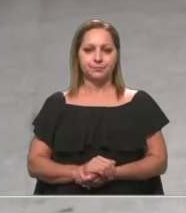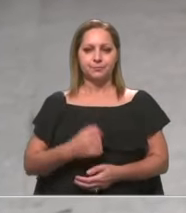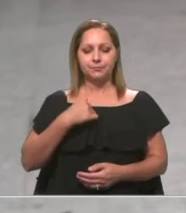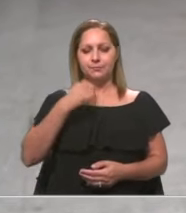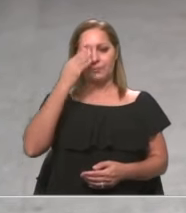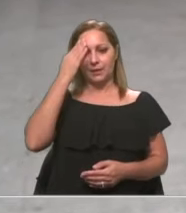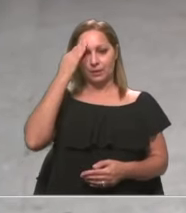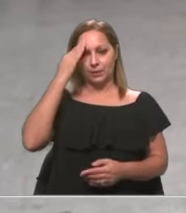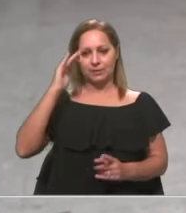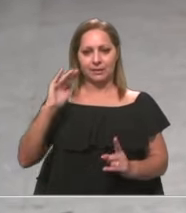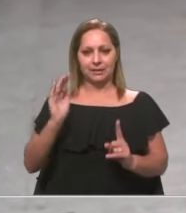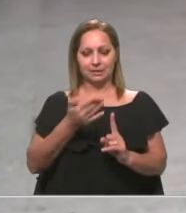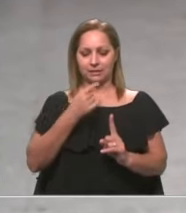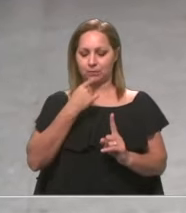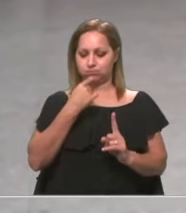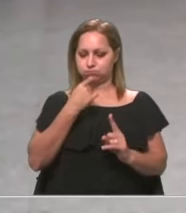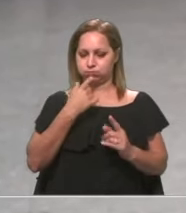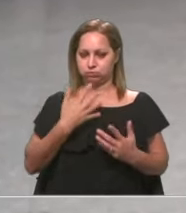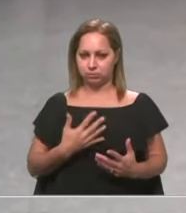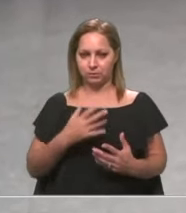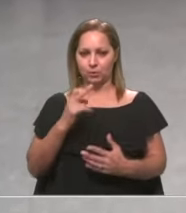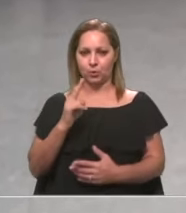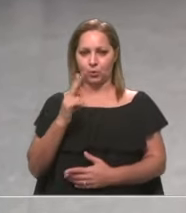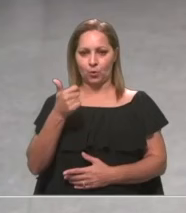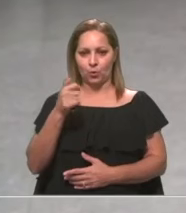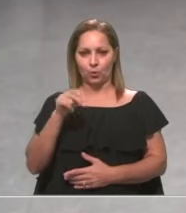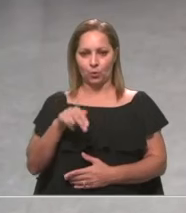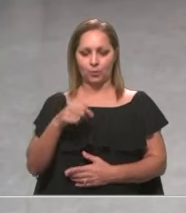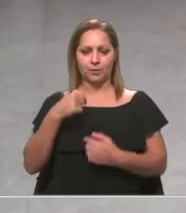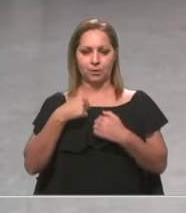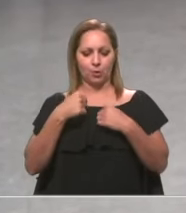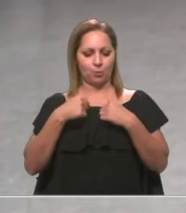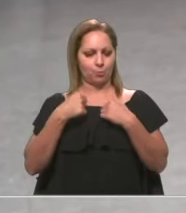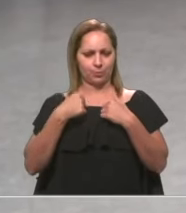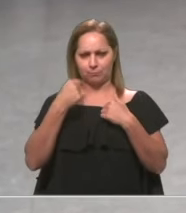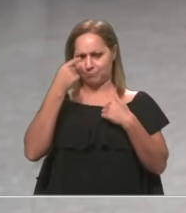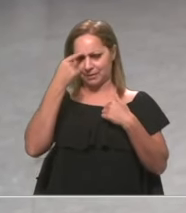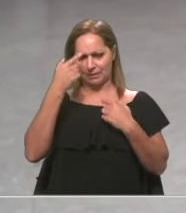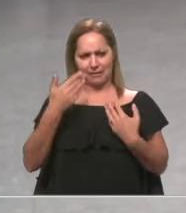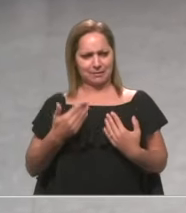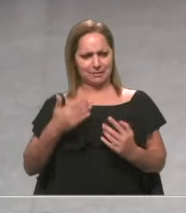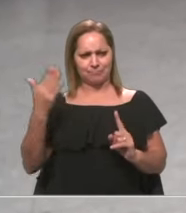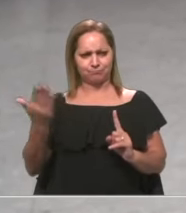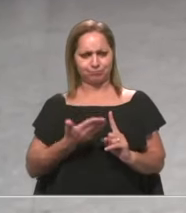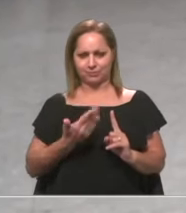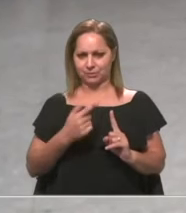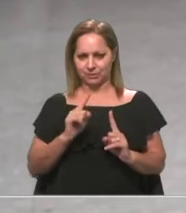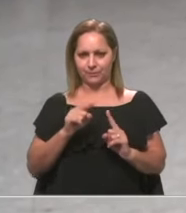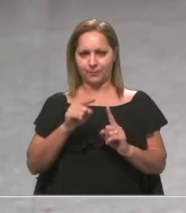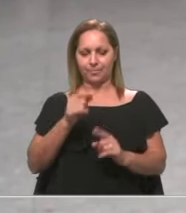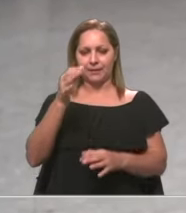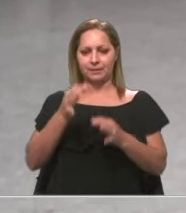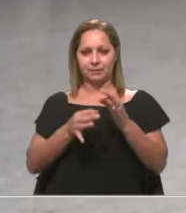Acho que a pena é bastante pesada. O Ruben e eu próprio, confesso, não estava à espera de uma pena tão pesada. O Tribunal